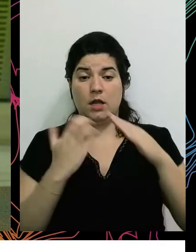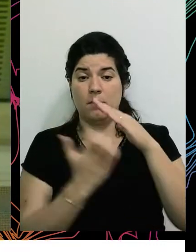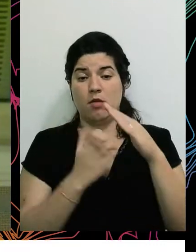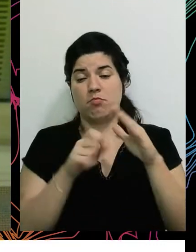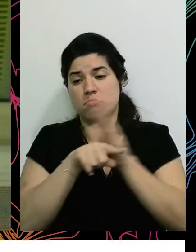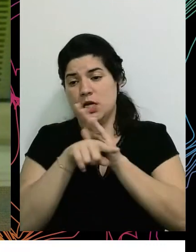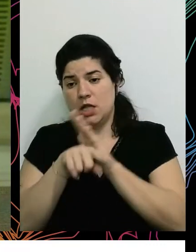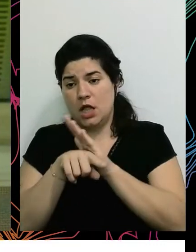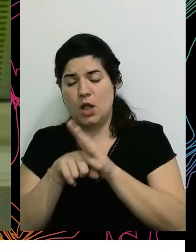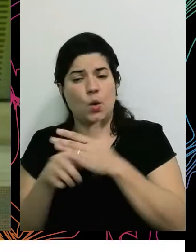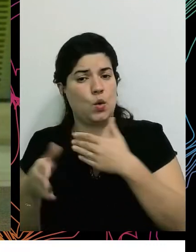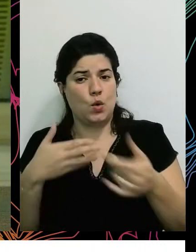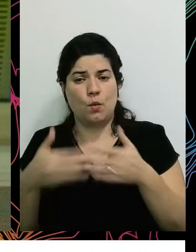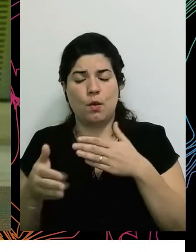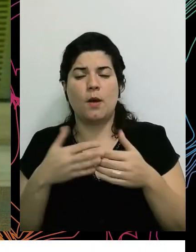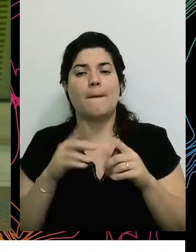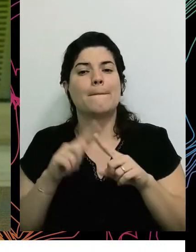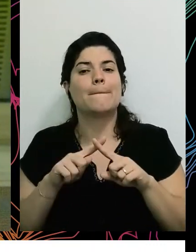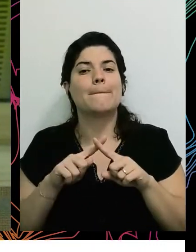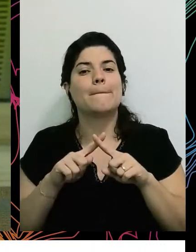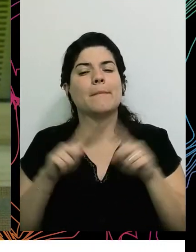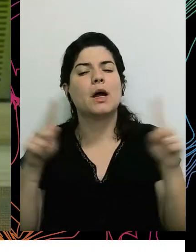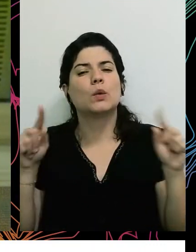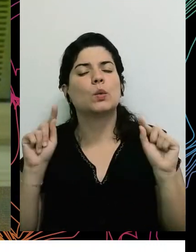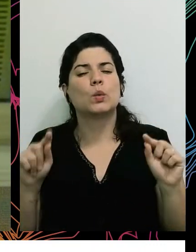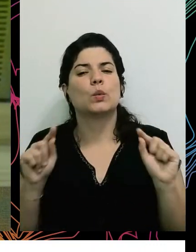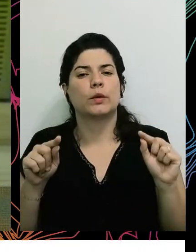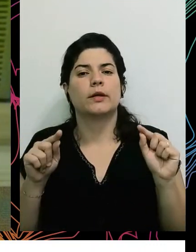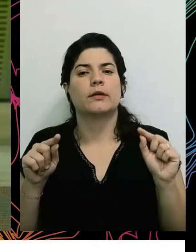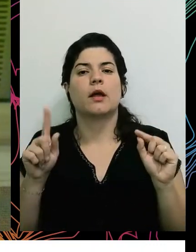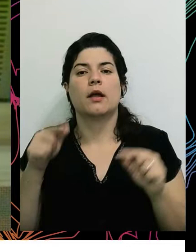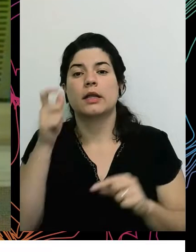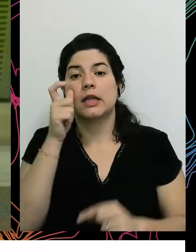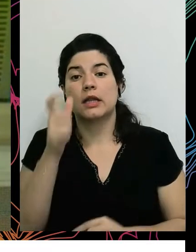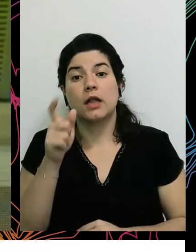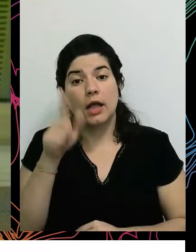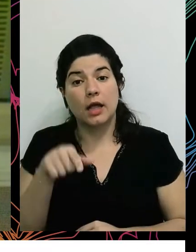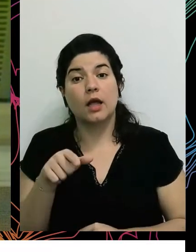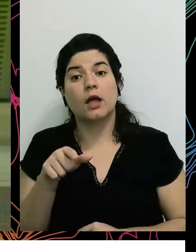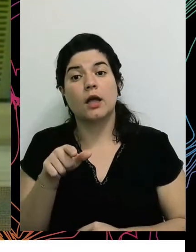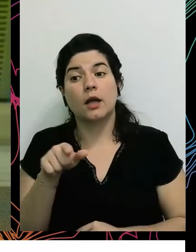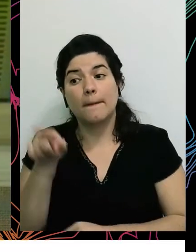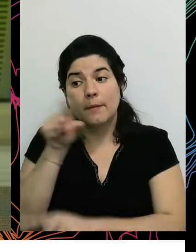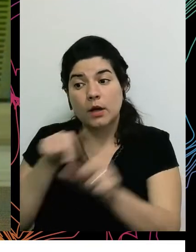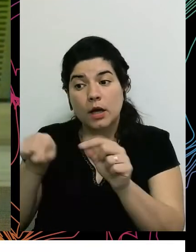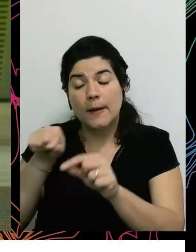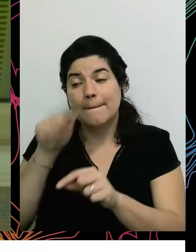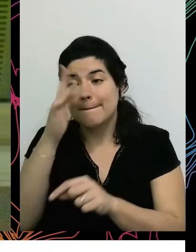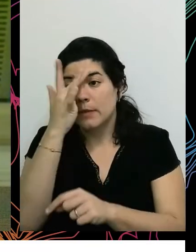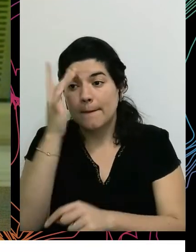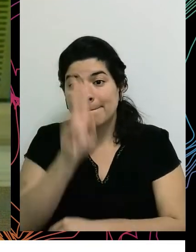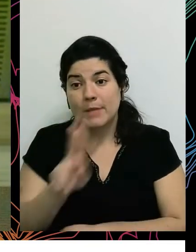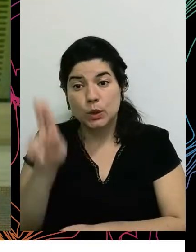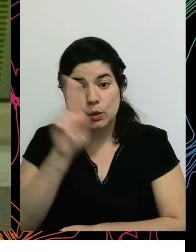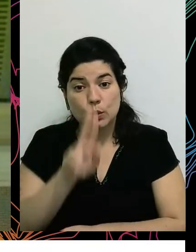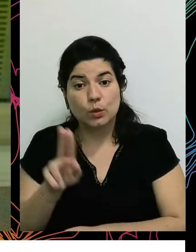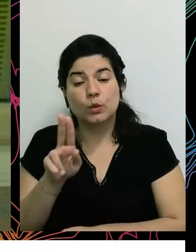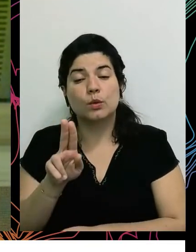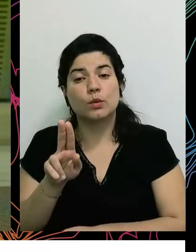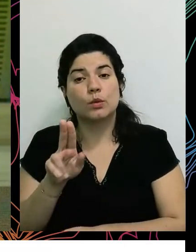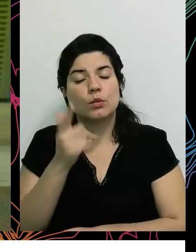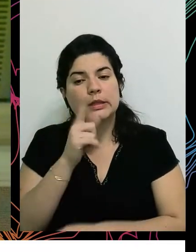coisa, mas o interessante é puxar as pessoas para tomar